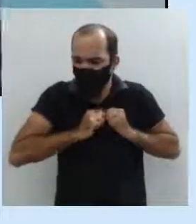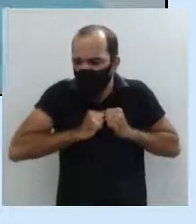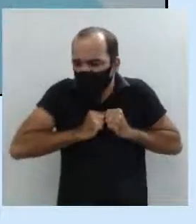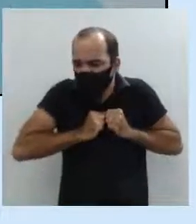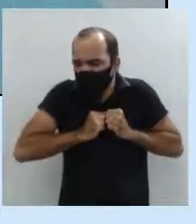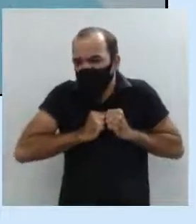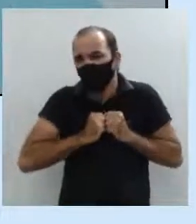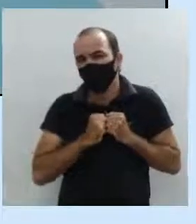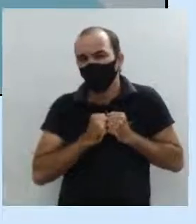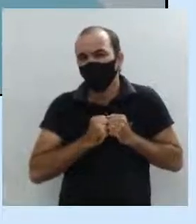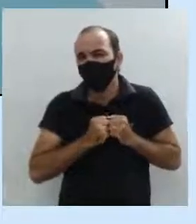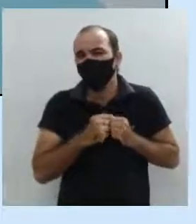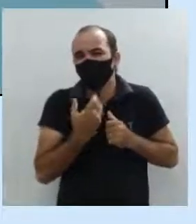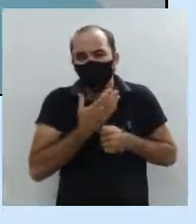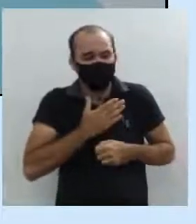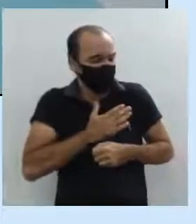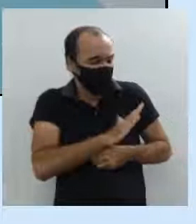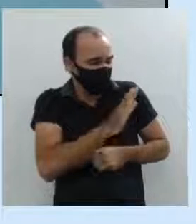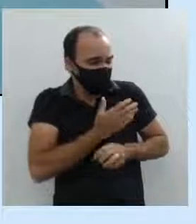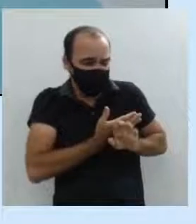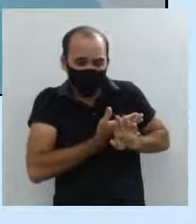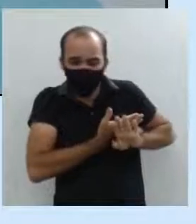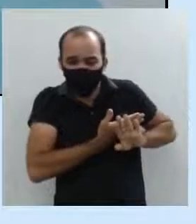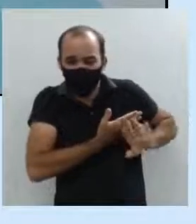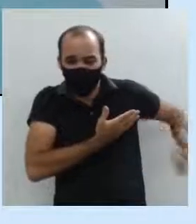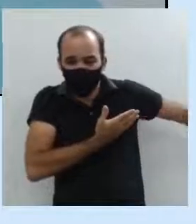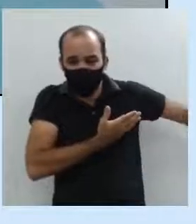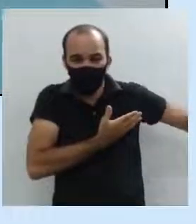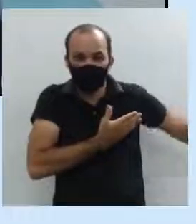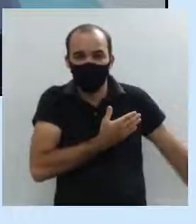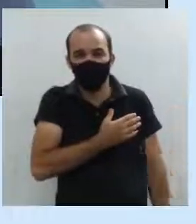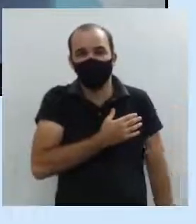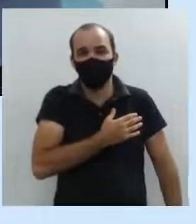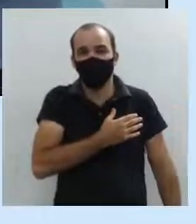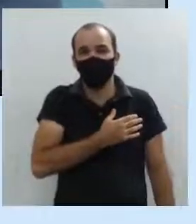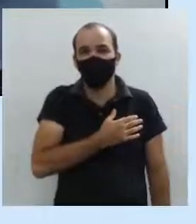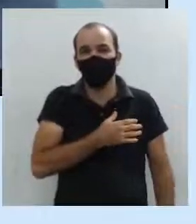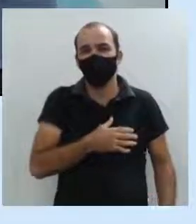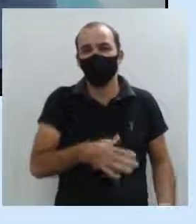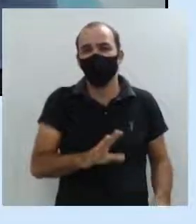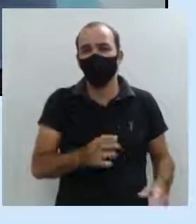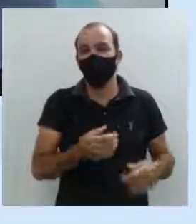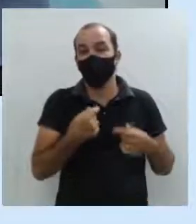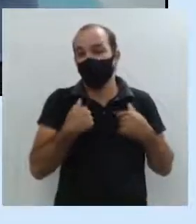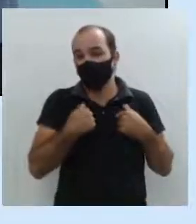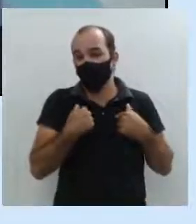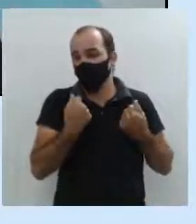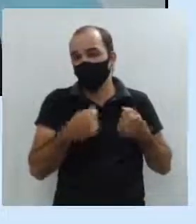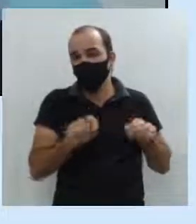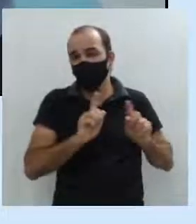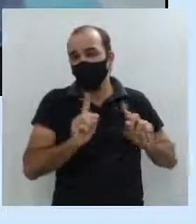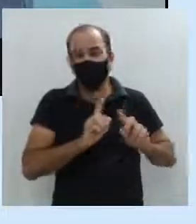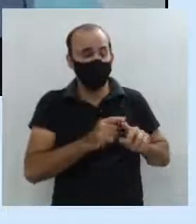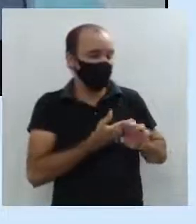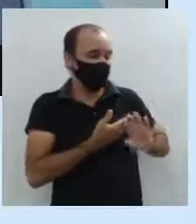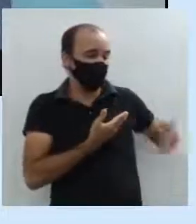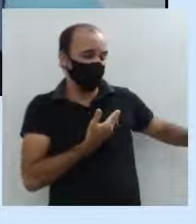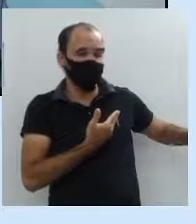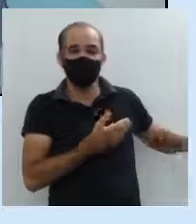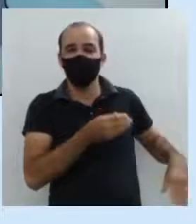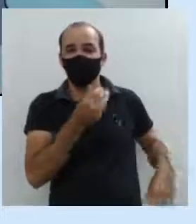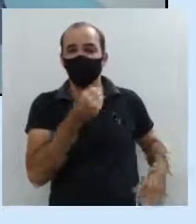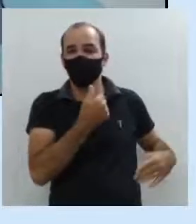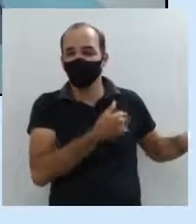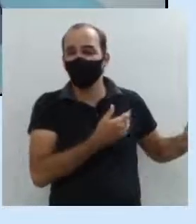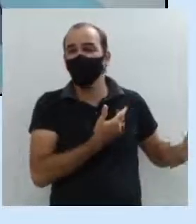mais conviver com ele. Aí você já pensa o quê? Eu não preciso dele. Eu vou agora buscar um